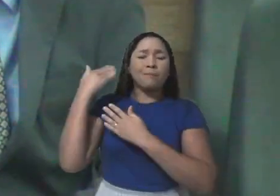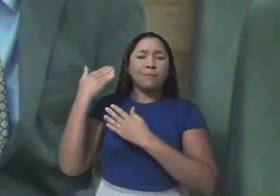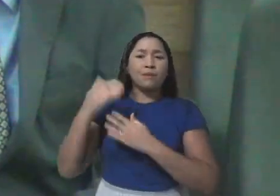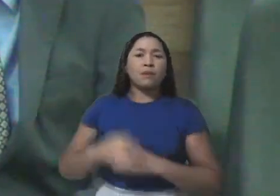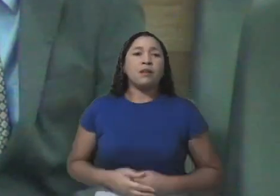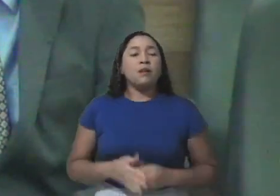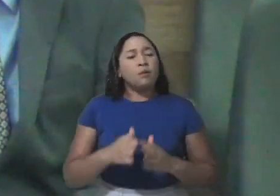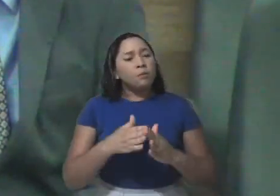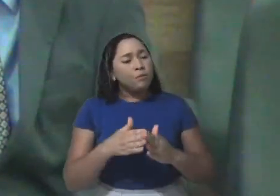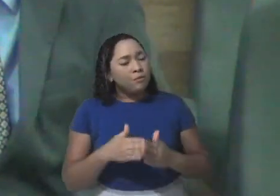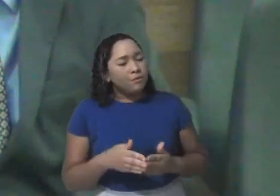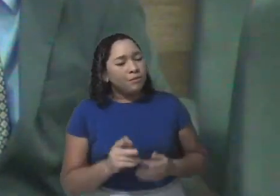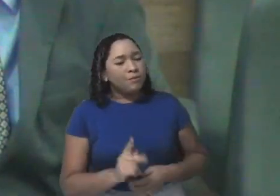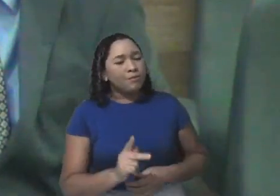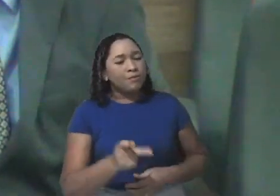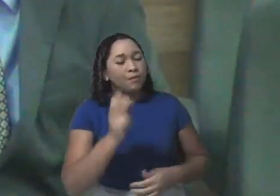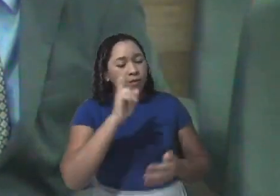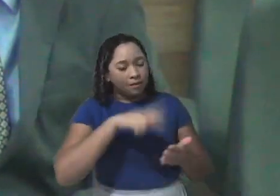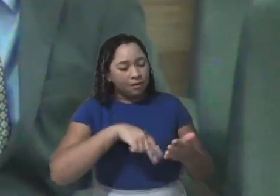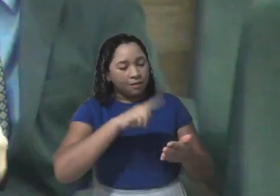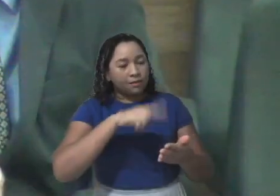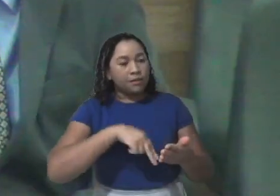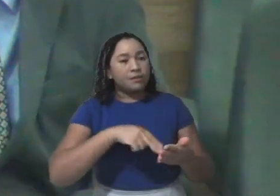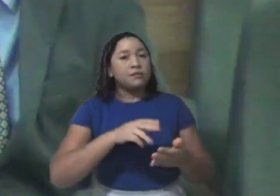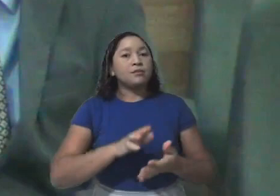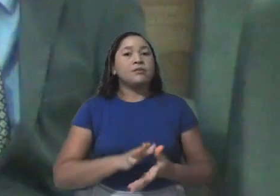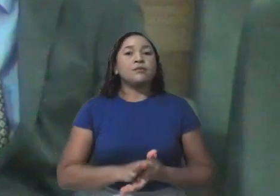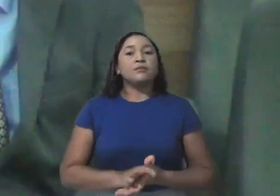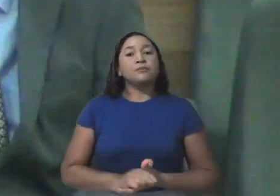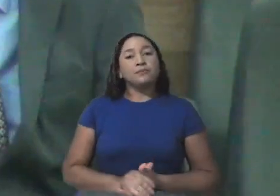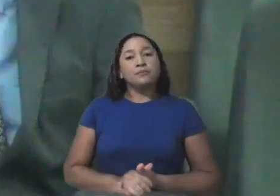meu irmão, pode continuar a leitura. Desde então,